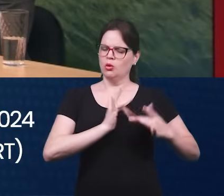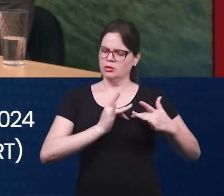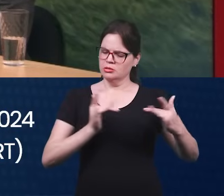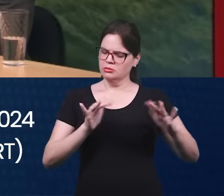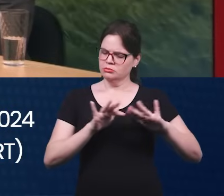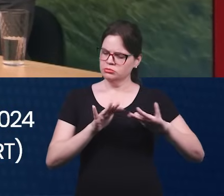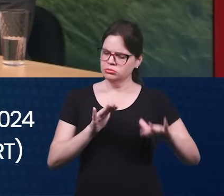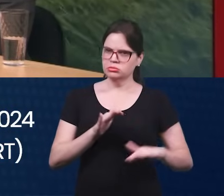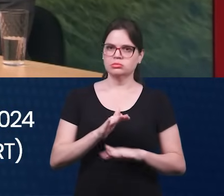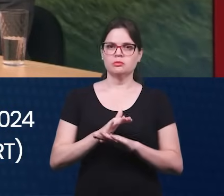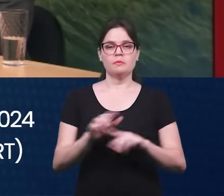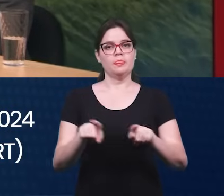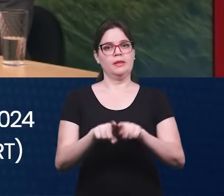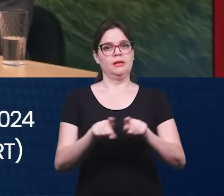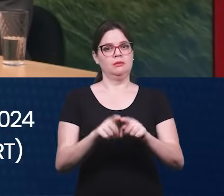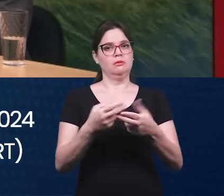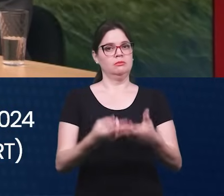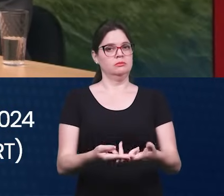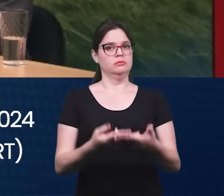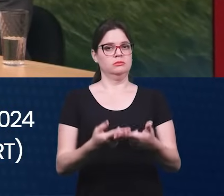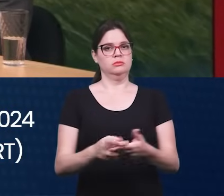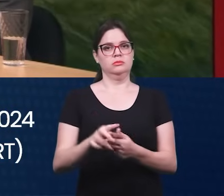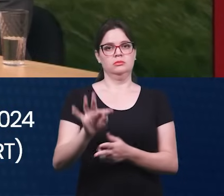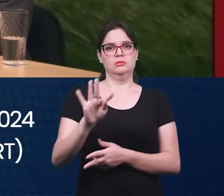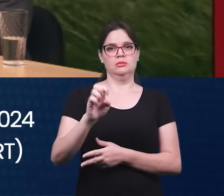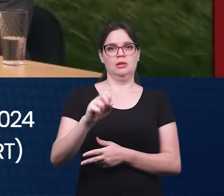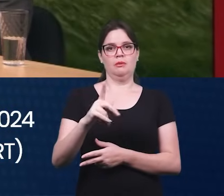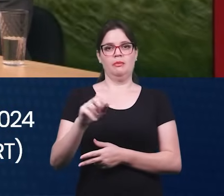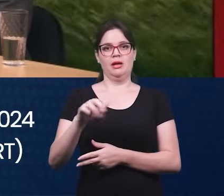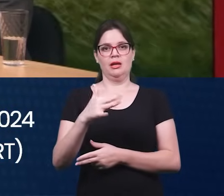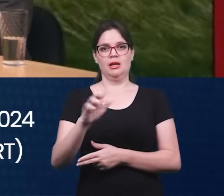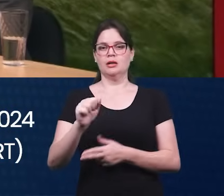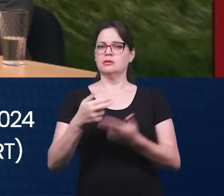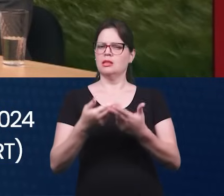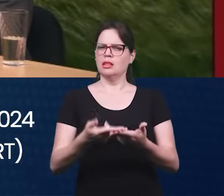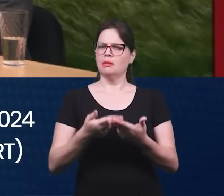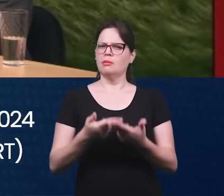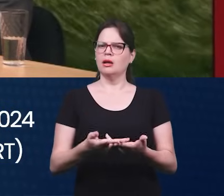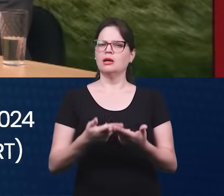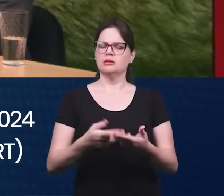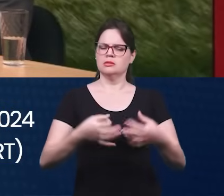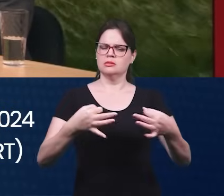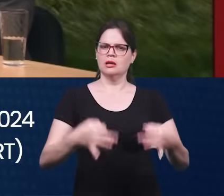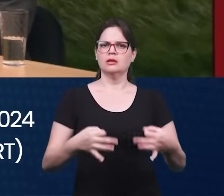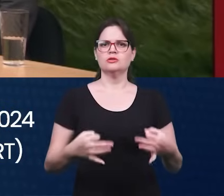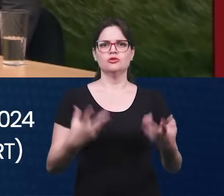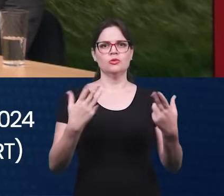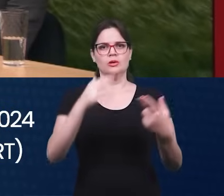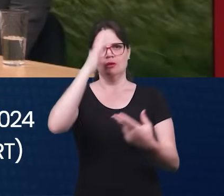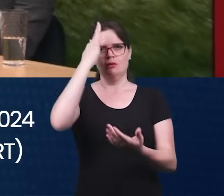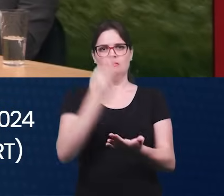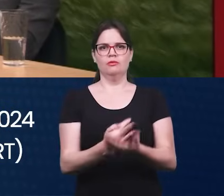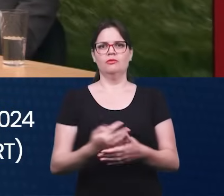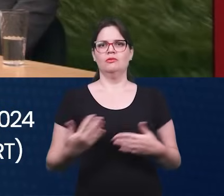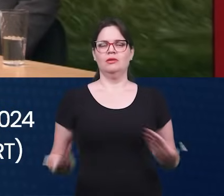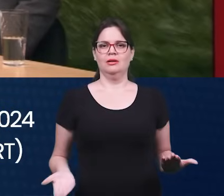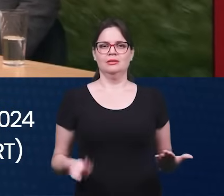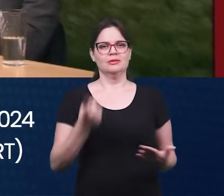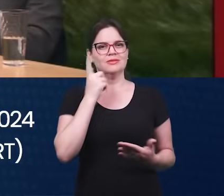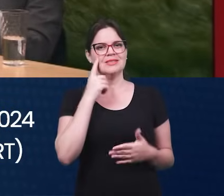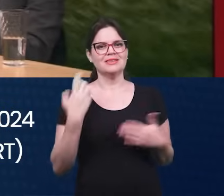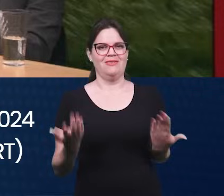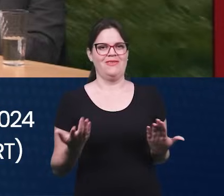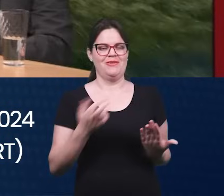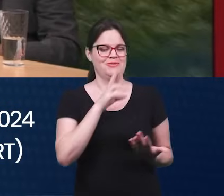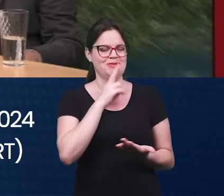fala o seguinte e temperança temperança conform tudo com temperança conforme a medida da Fé então finalizou o seguinte o fruto meu amigo